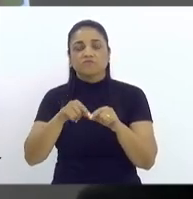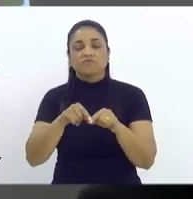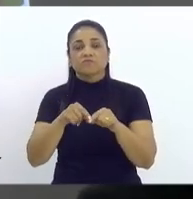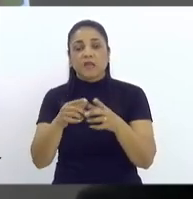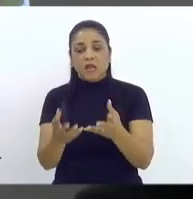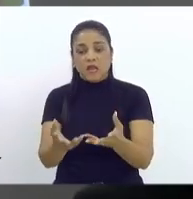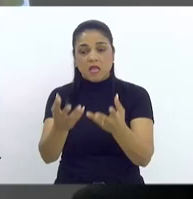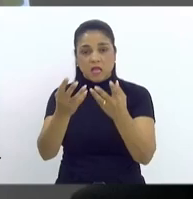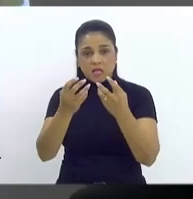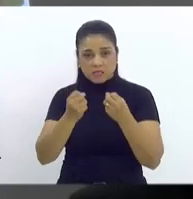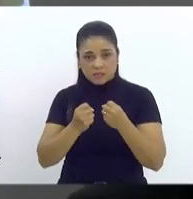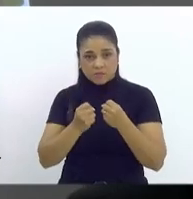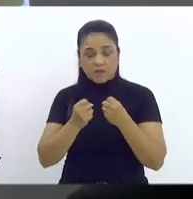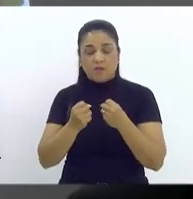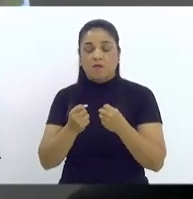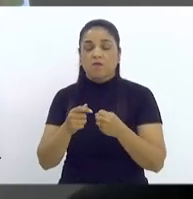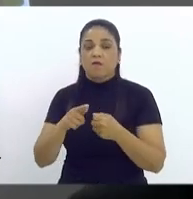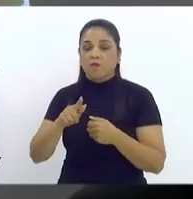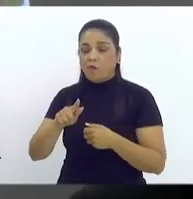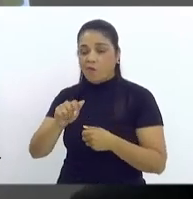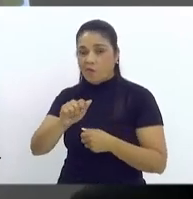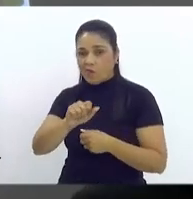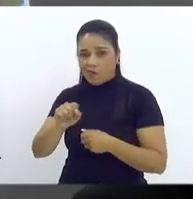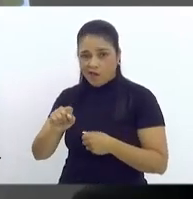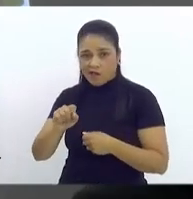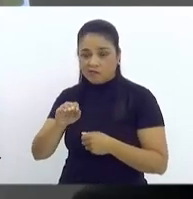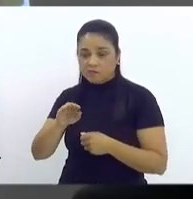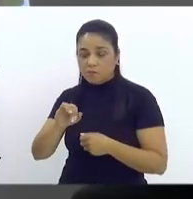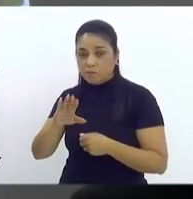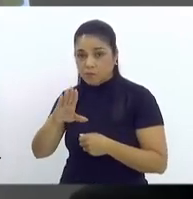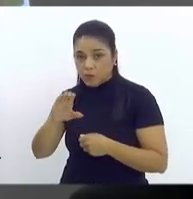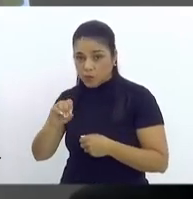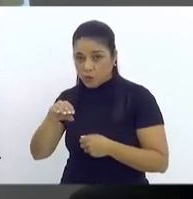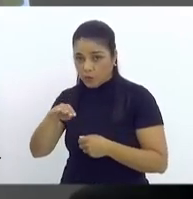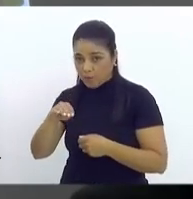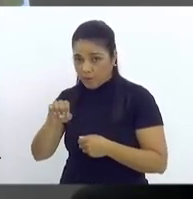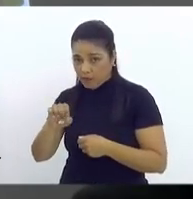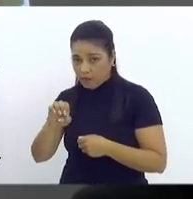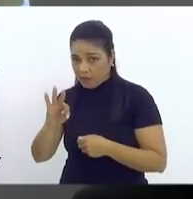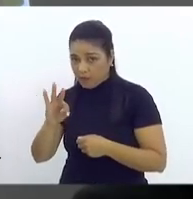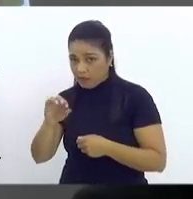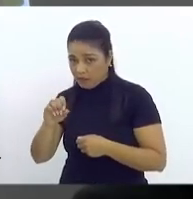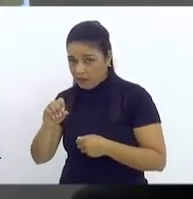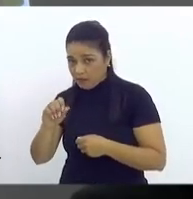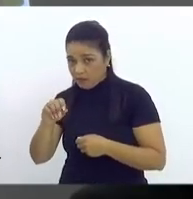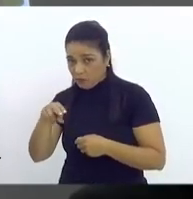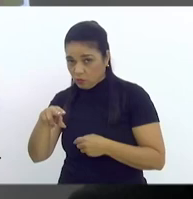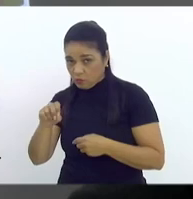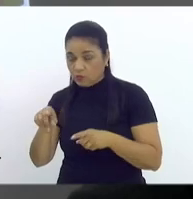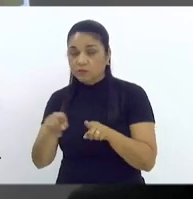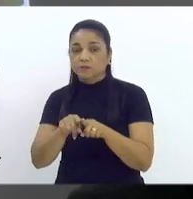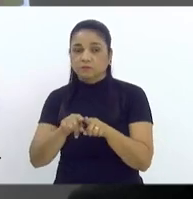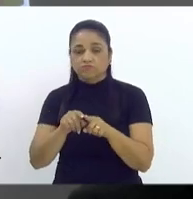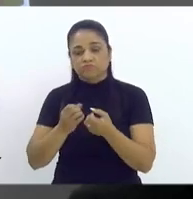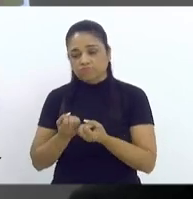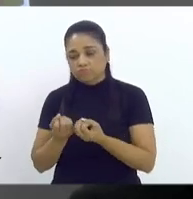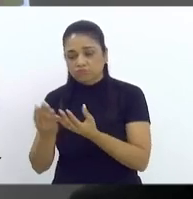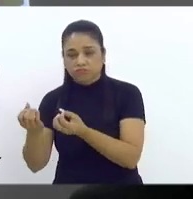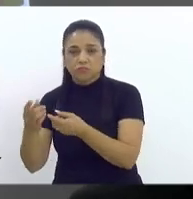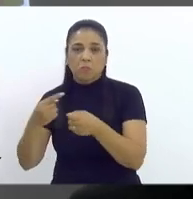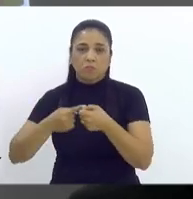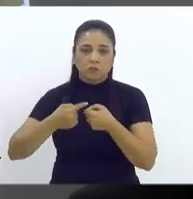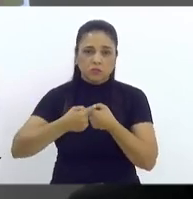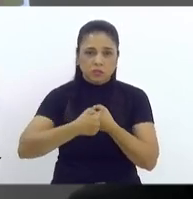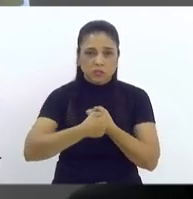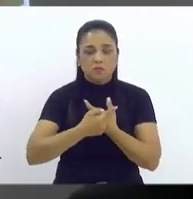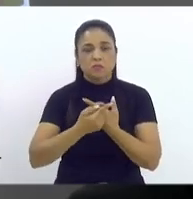no município o gás, o biogás, o biometano, e distribuir para todos os municípios através de rede. E